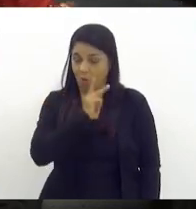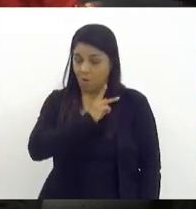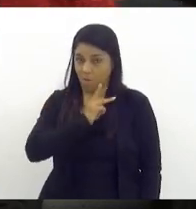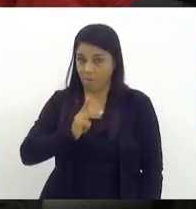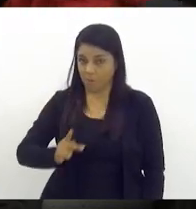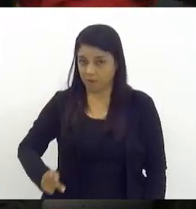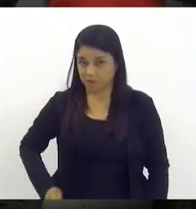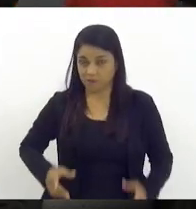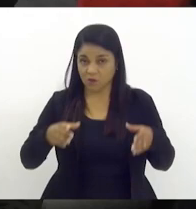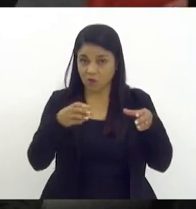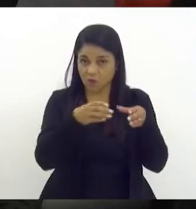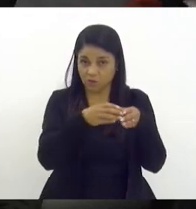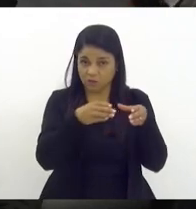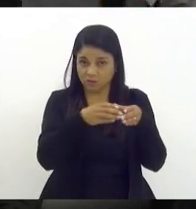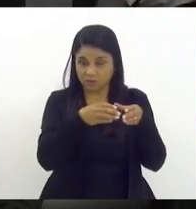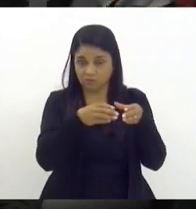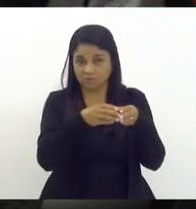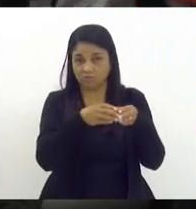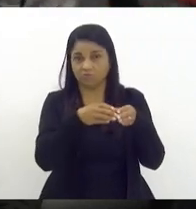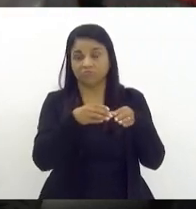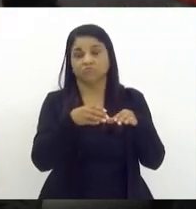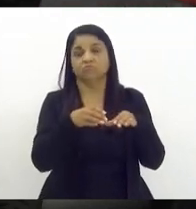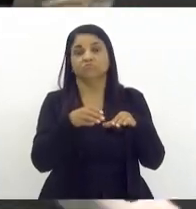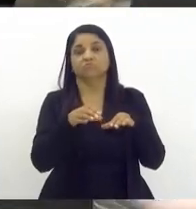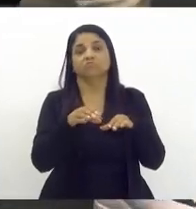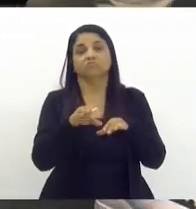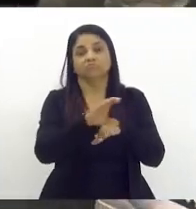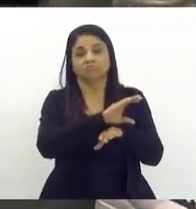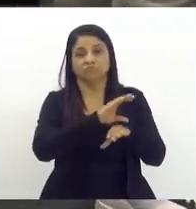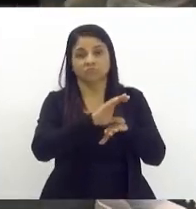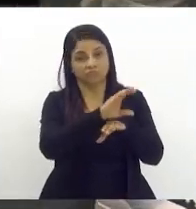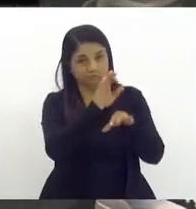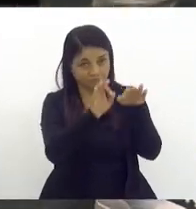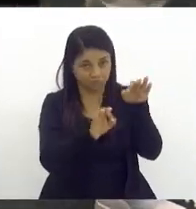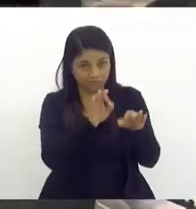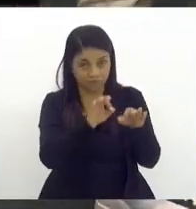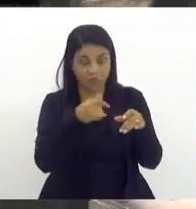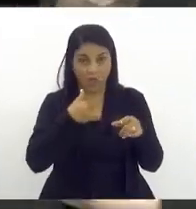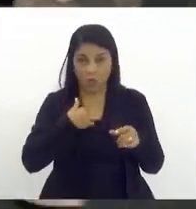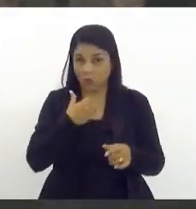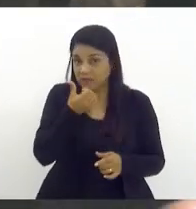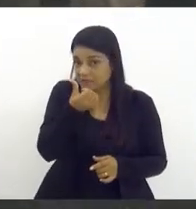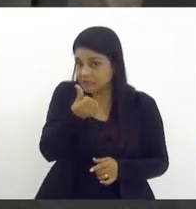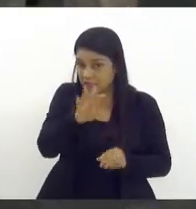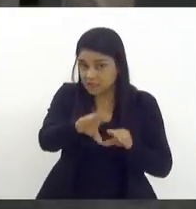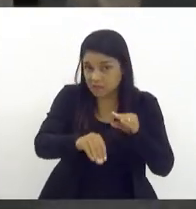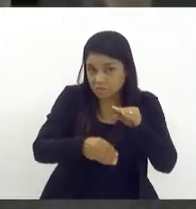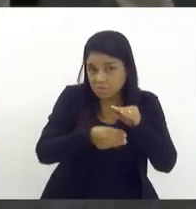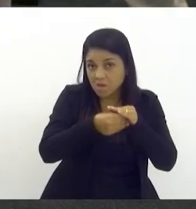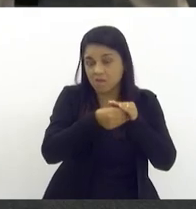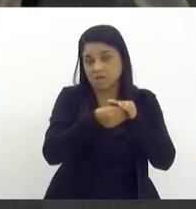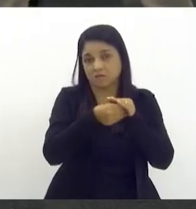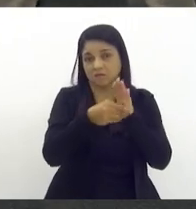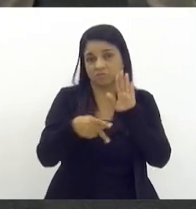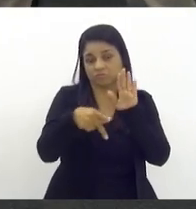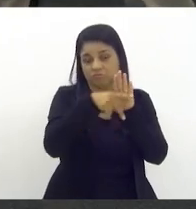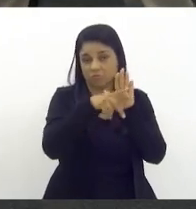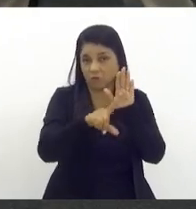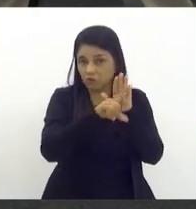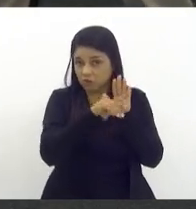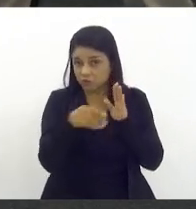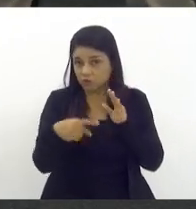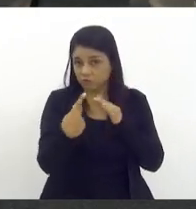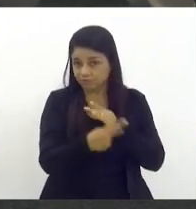da Comissão de Constituição e Justiça. Eu produzi 6 emendas no projeto. Uma